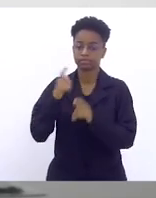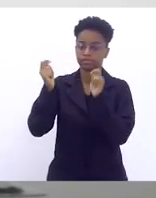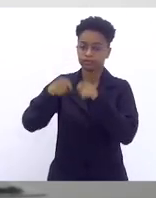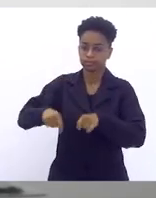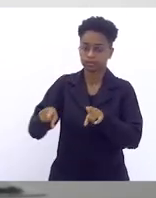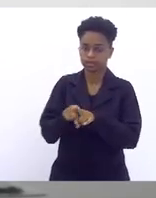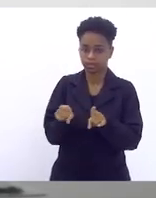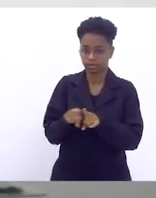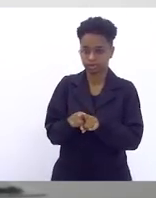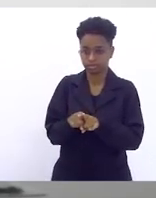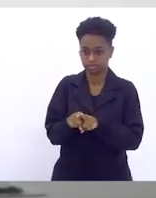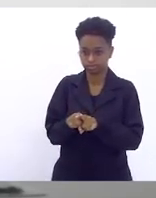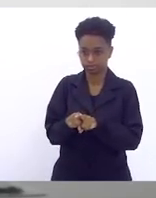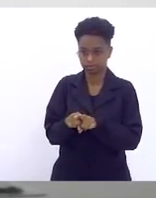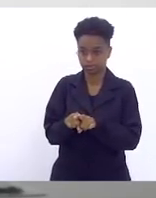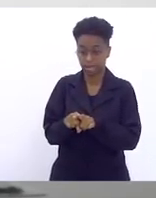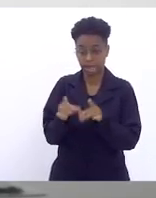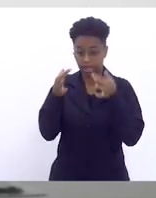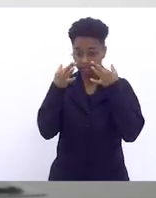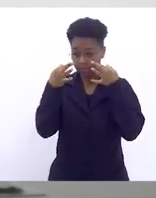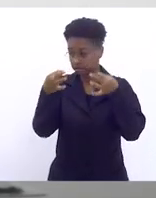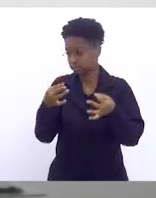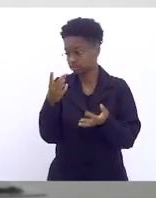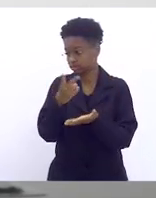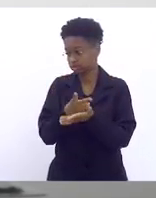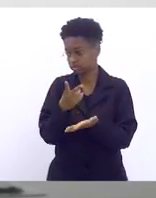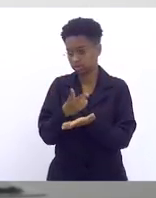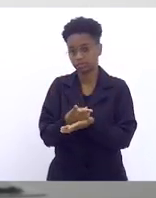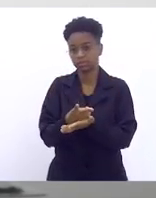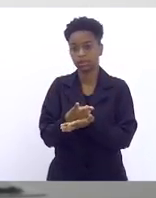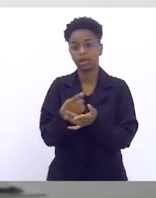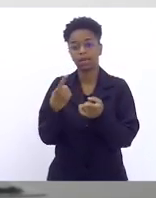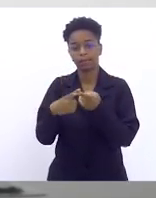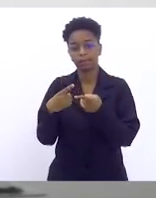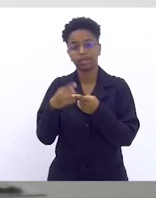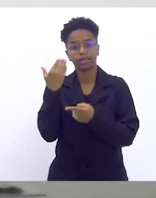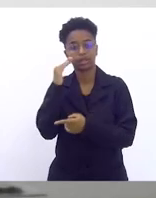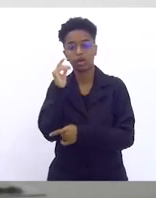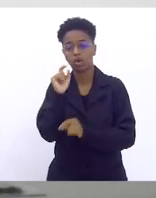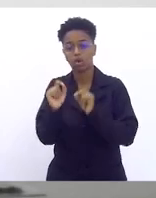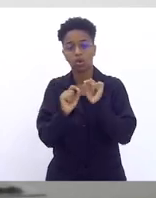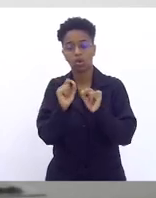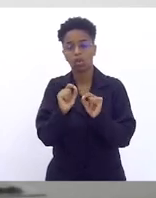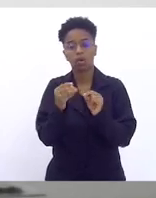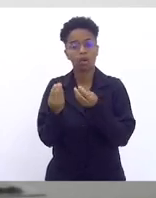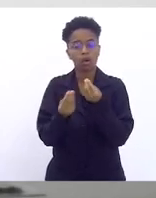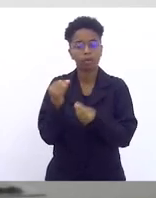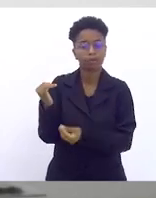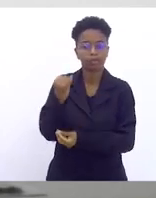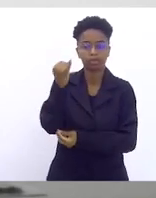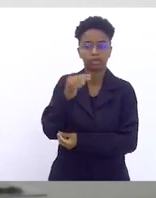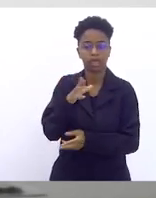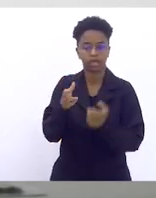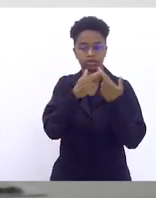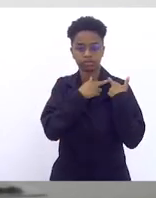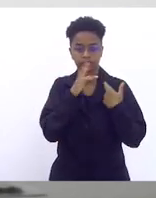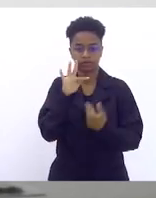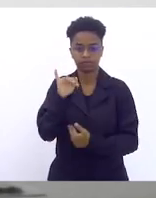com esse sinal Amarelo ligado constantemente entendendo o que é importante ter responsabilidade fiscal